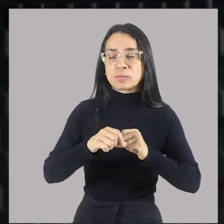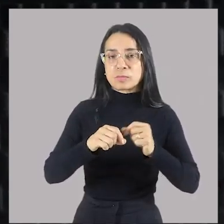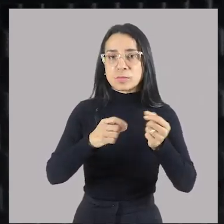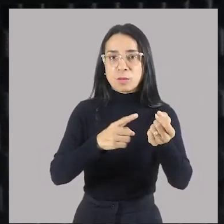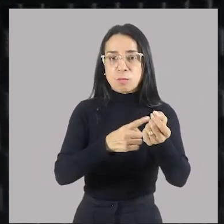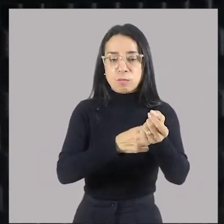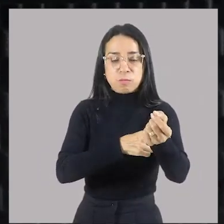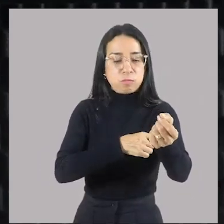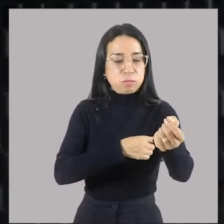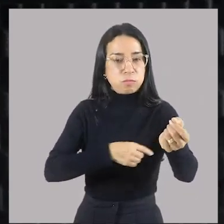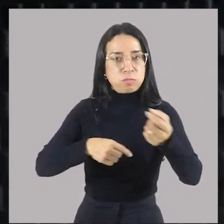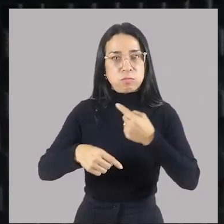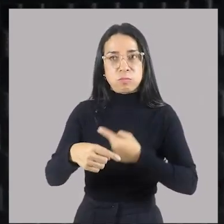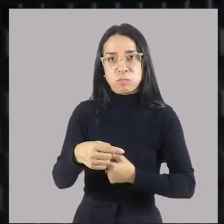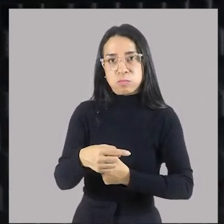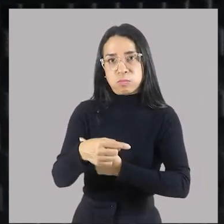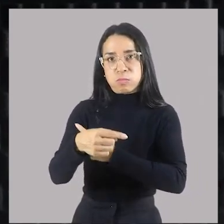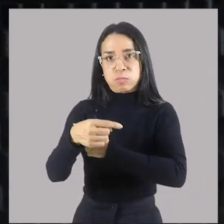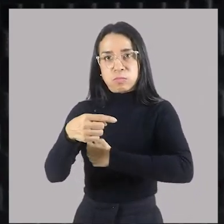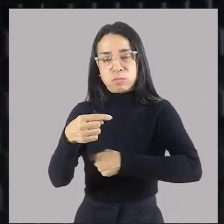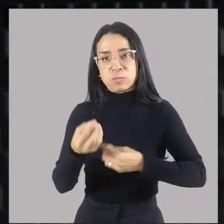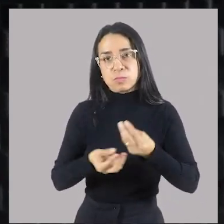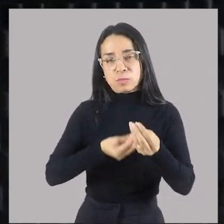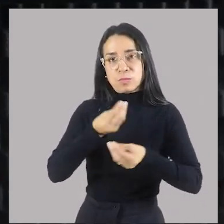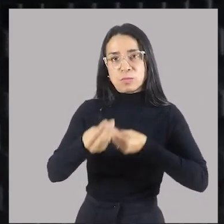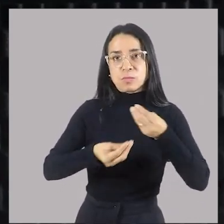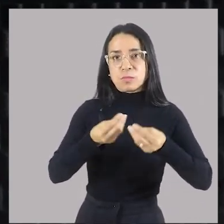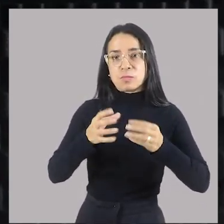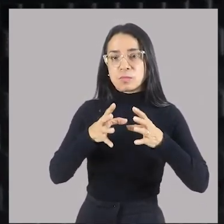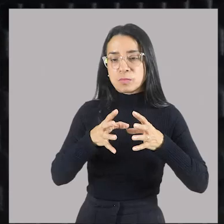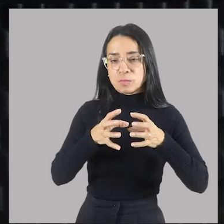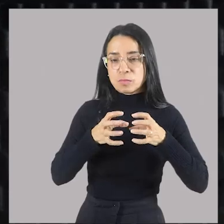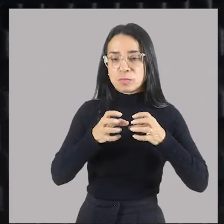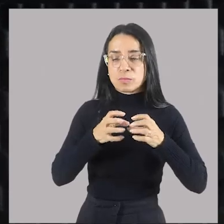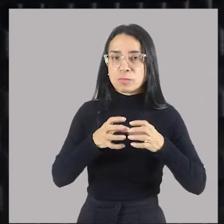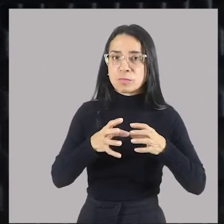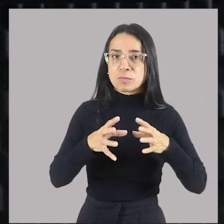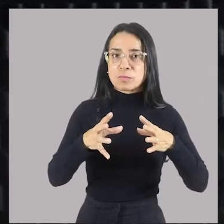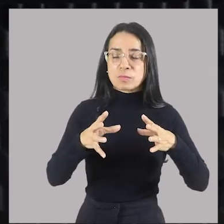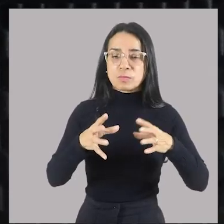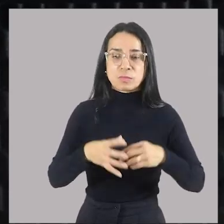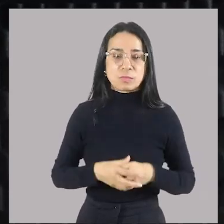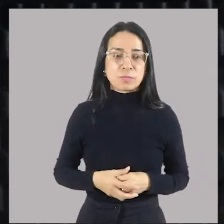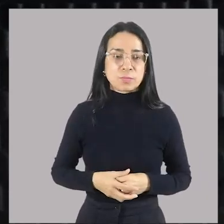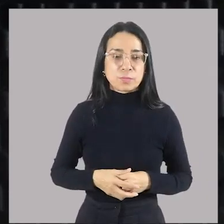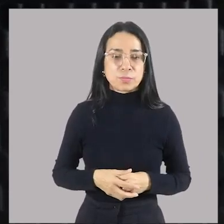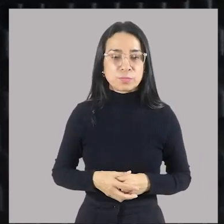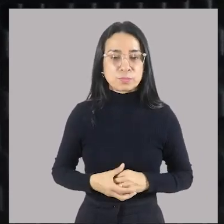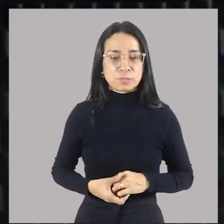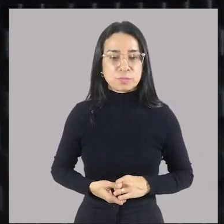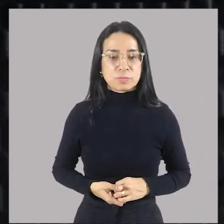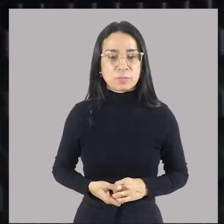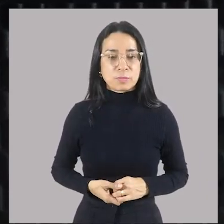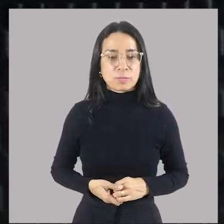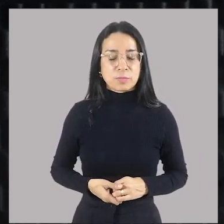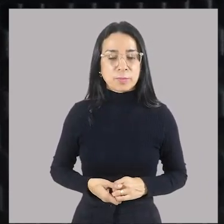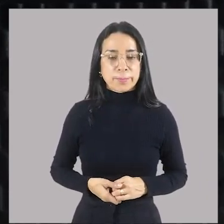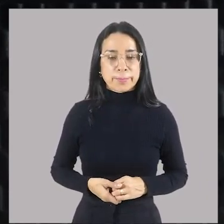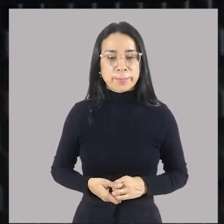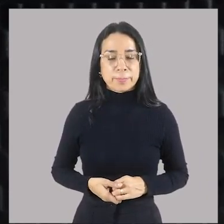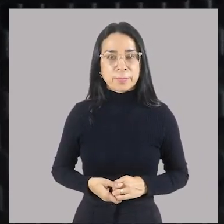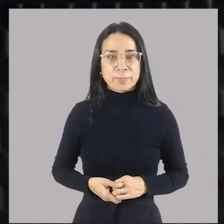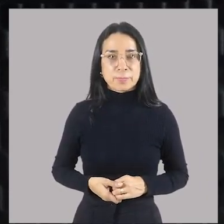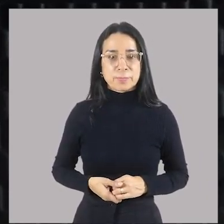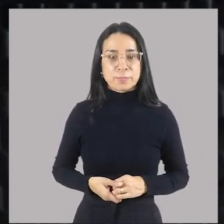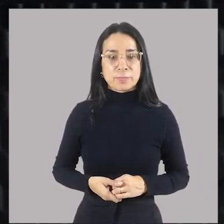percorrendo o corpo, tá? Através dessa capacidade de contração e dilatação. Uma outra função é a produção de